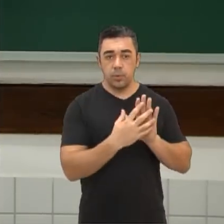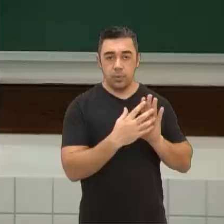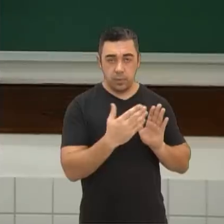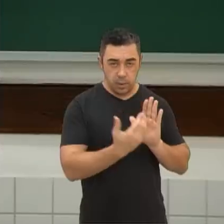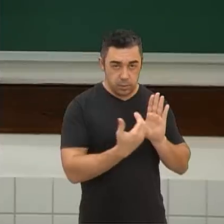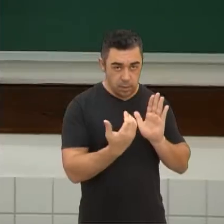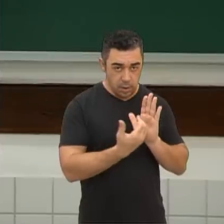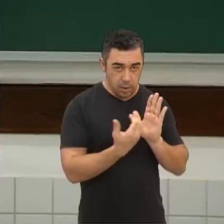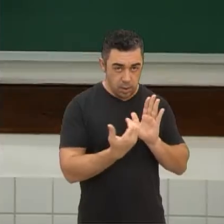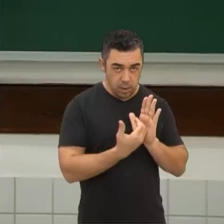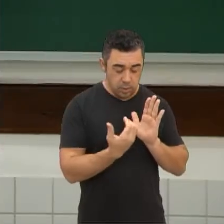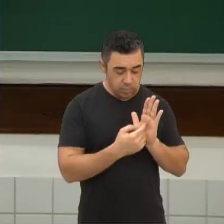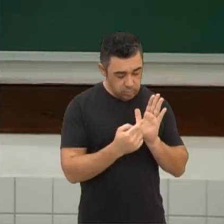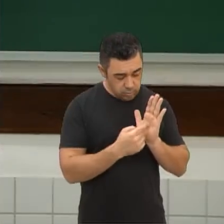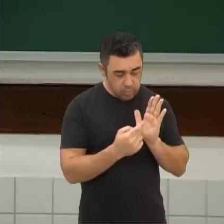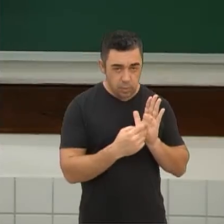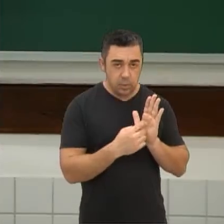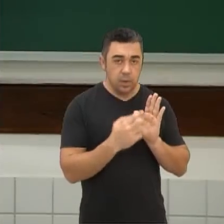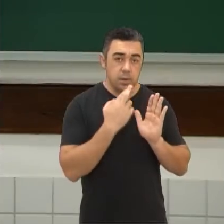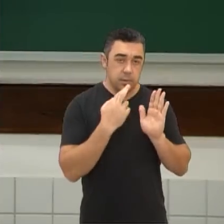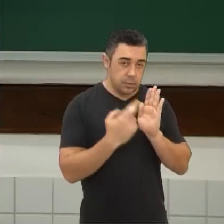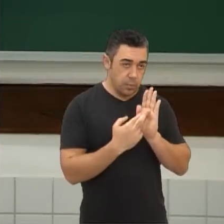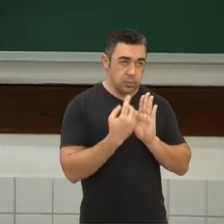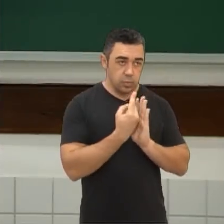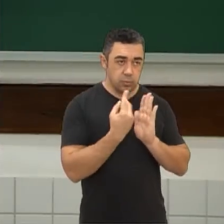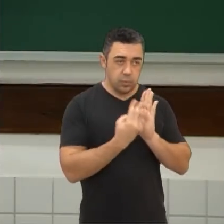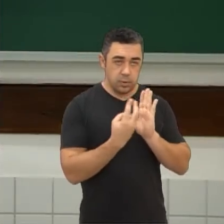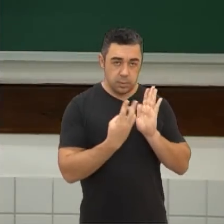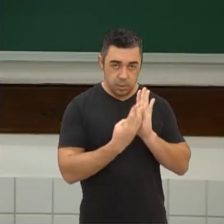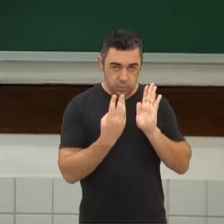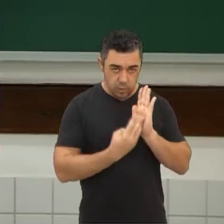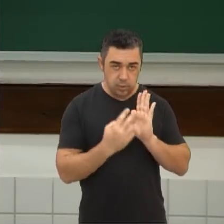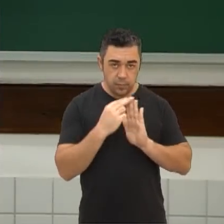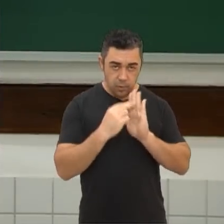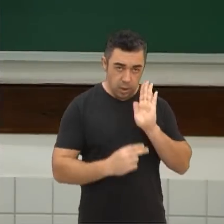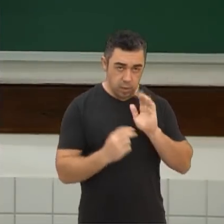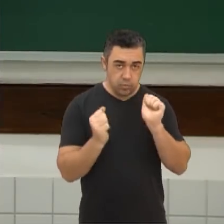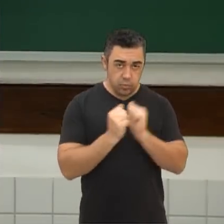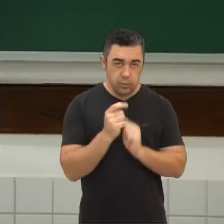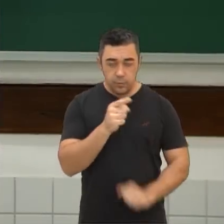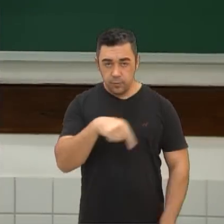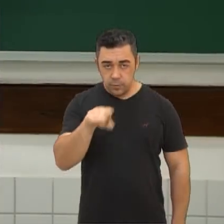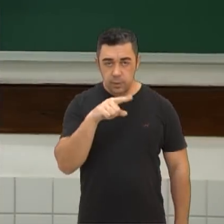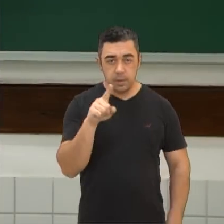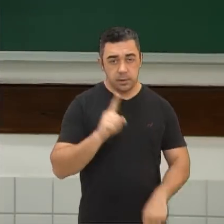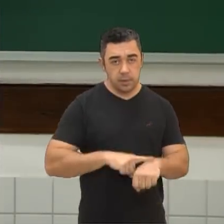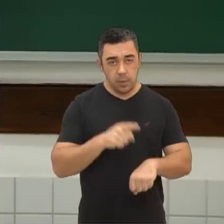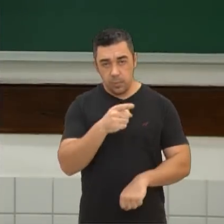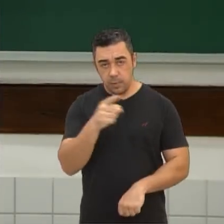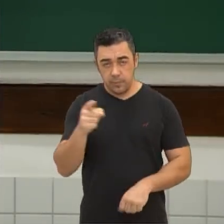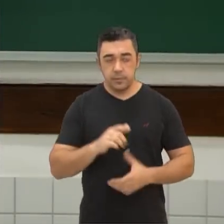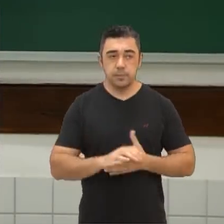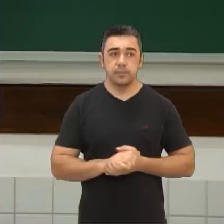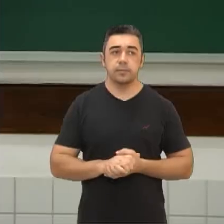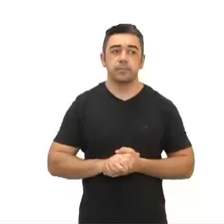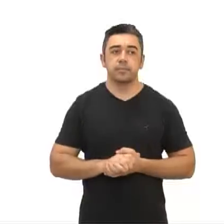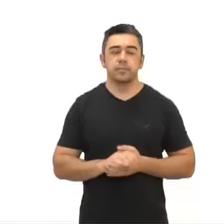mudar. Enfim, é uma forma diferente de se fazer, mas também é válida e bem legal, bem interessante.